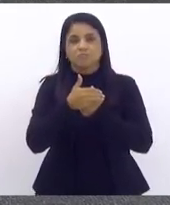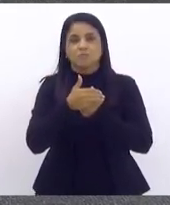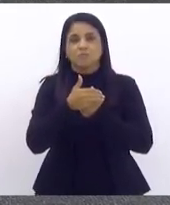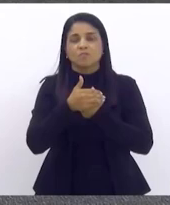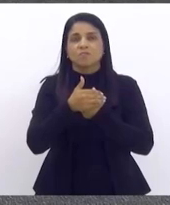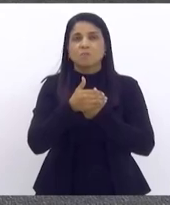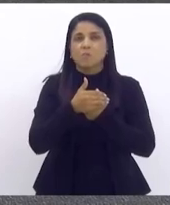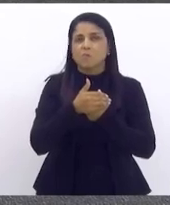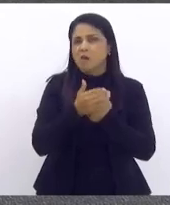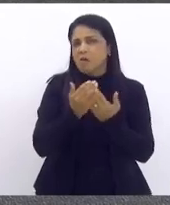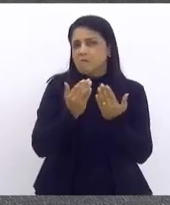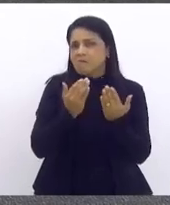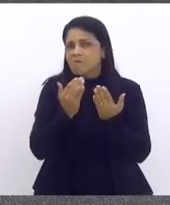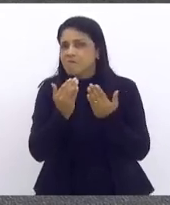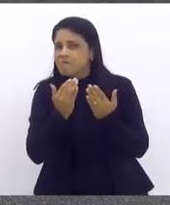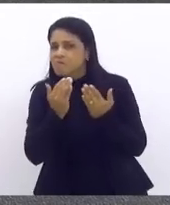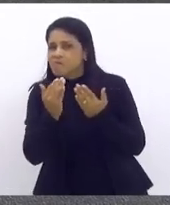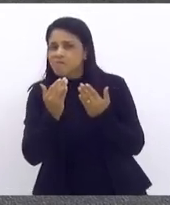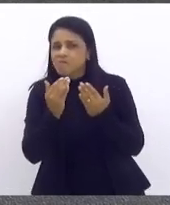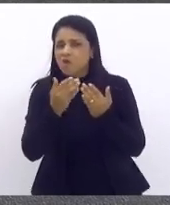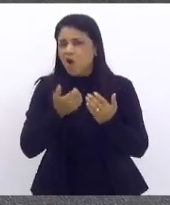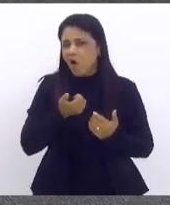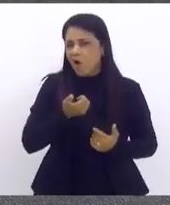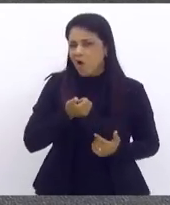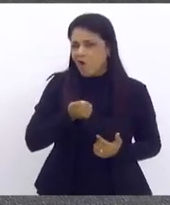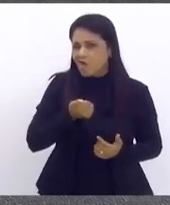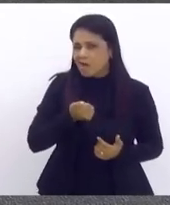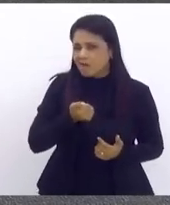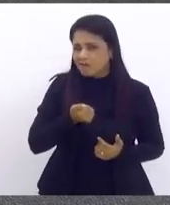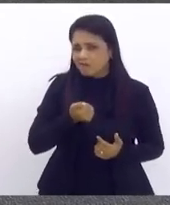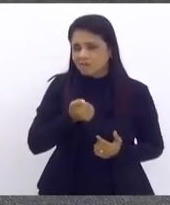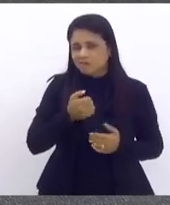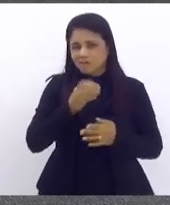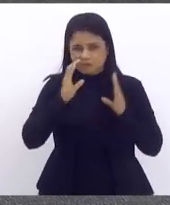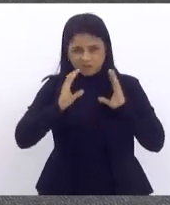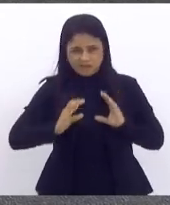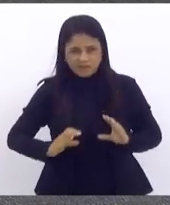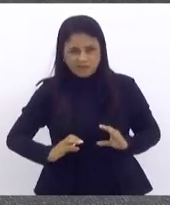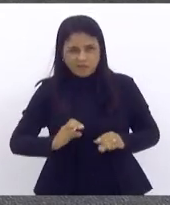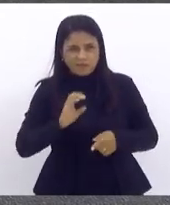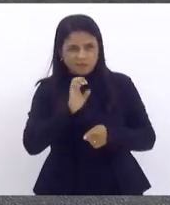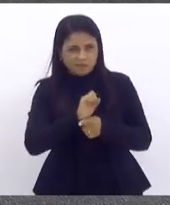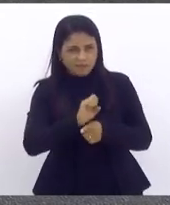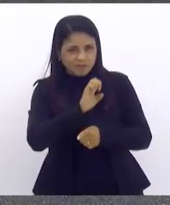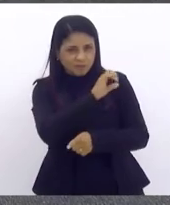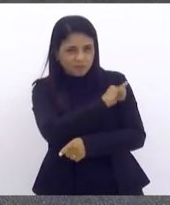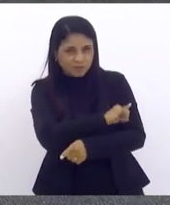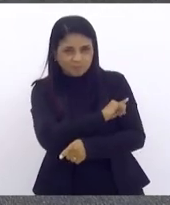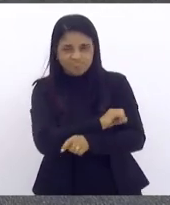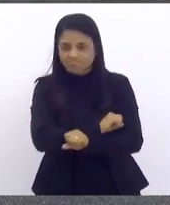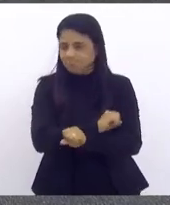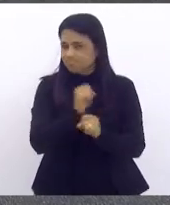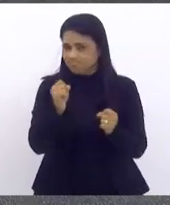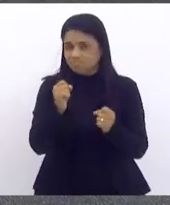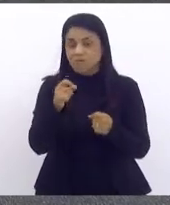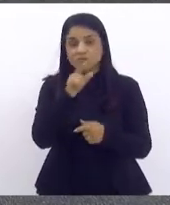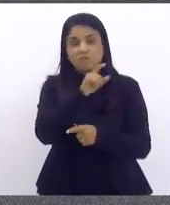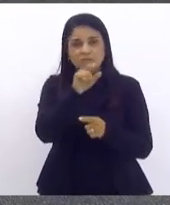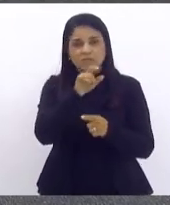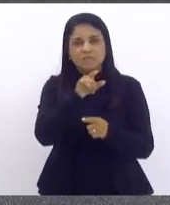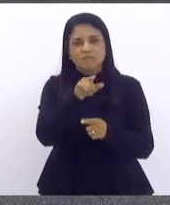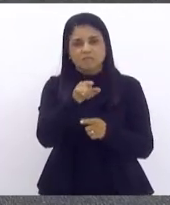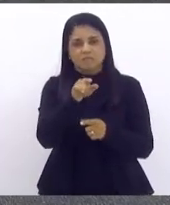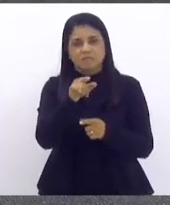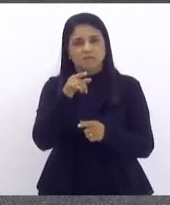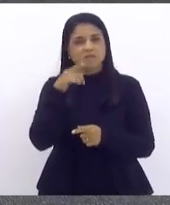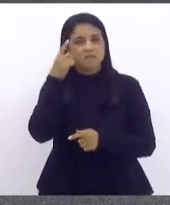já pensando em fazer covardias com o cidadão do Rio de Janeiro. Então, fica aqui, para você que está vendo ainda,